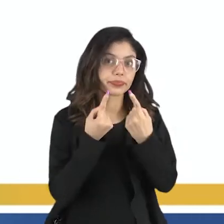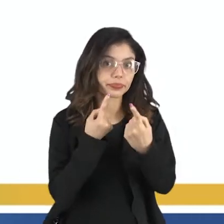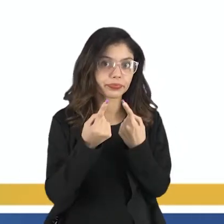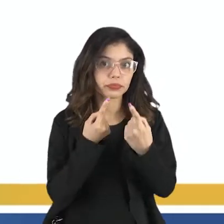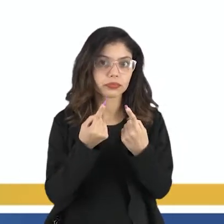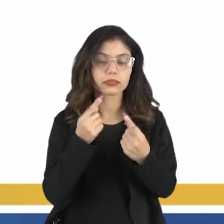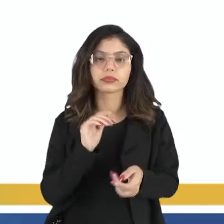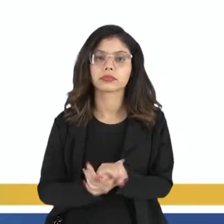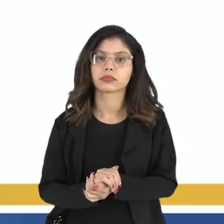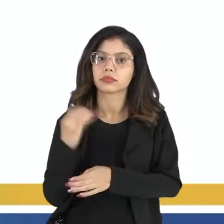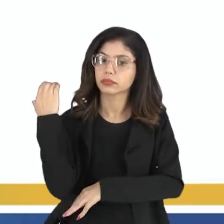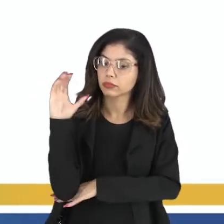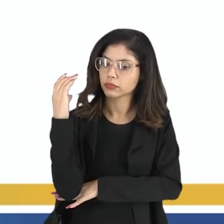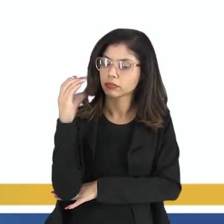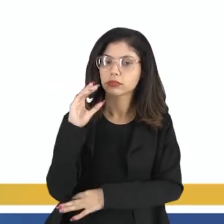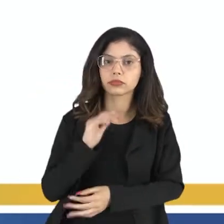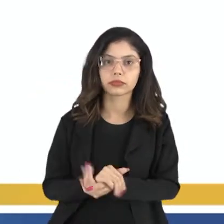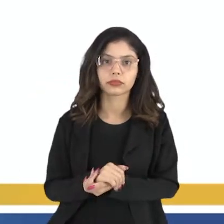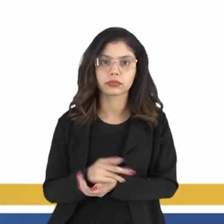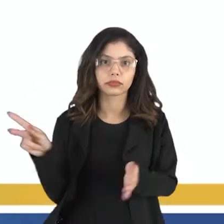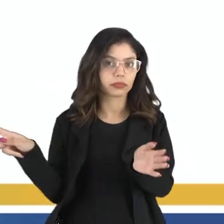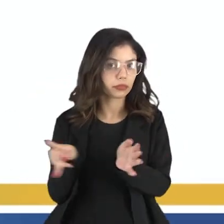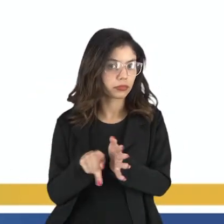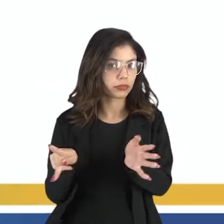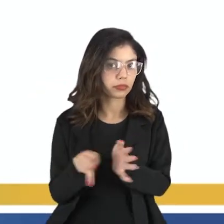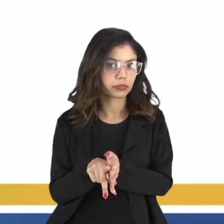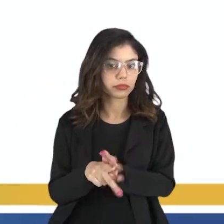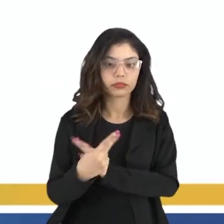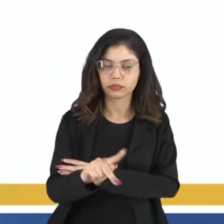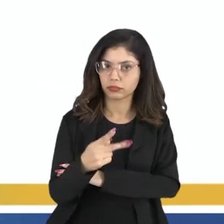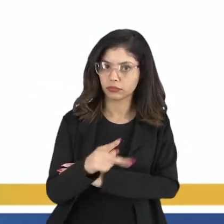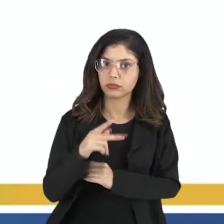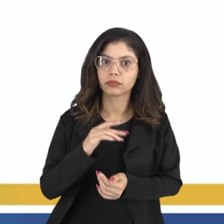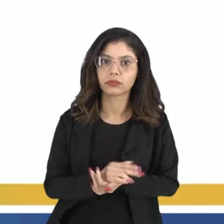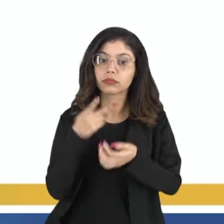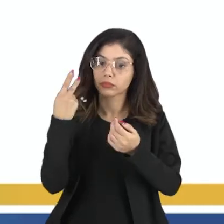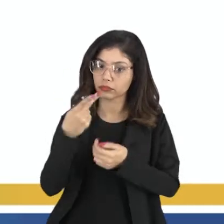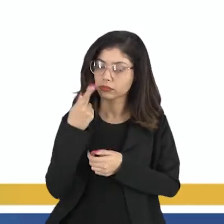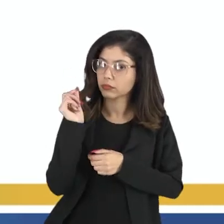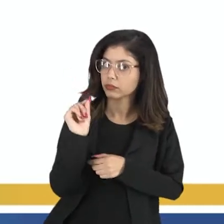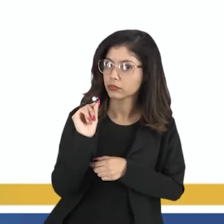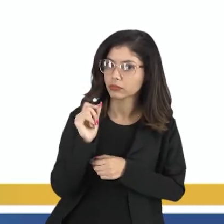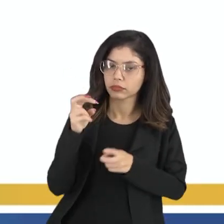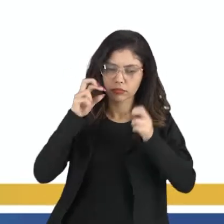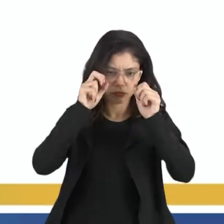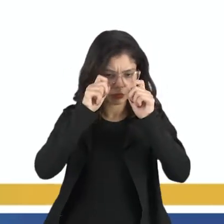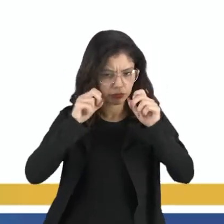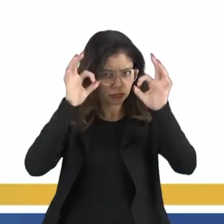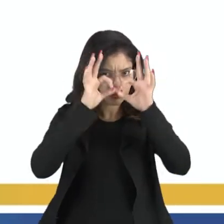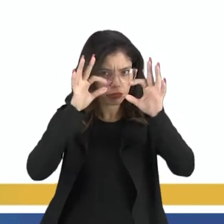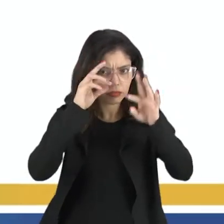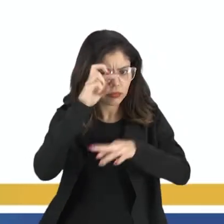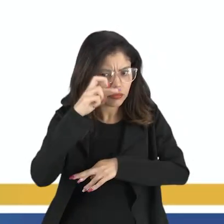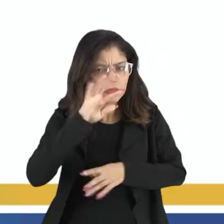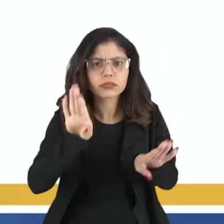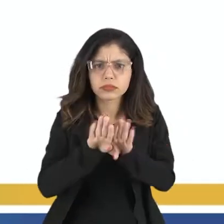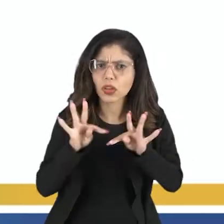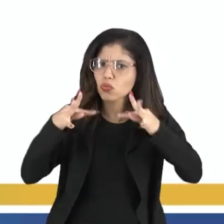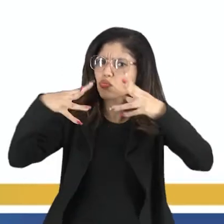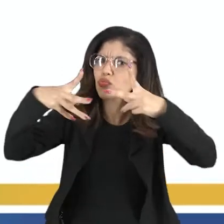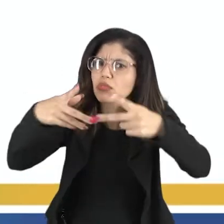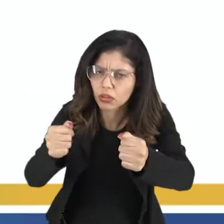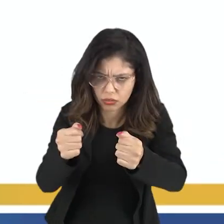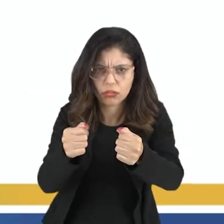discussão científica inerente ao pensamento dele no que se diz respeito à observação justamente